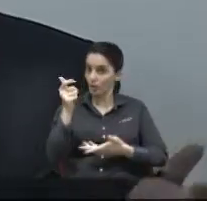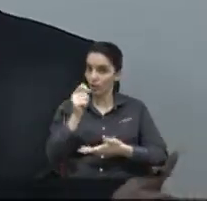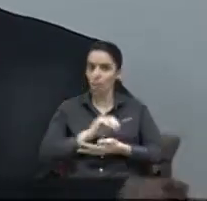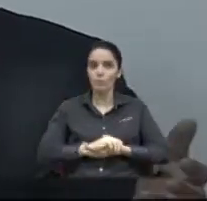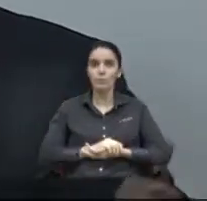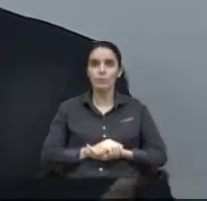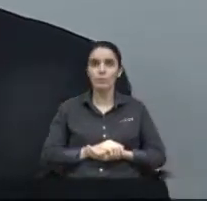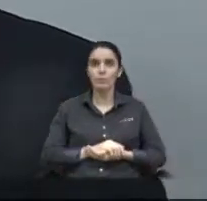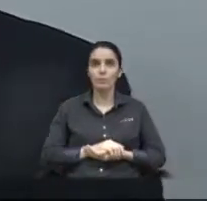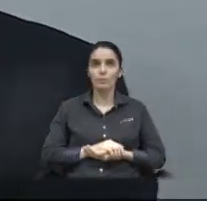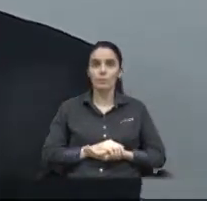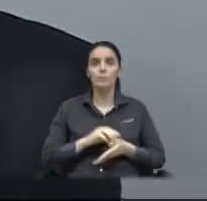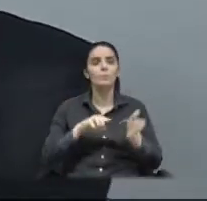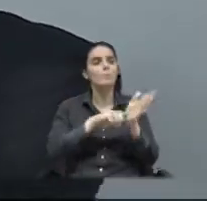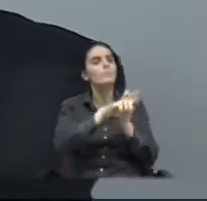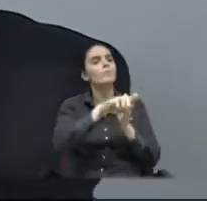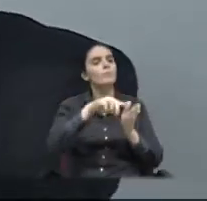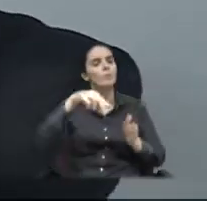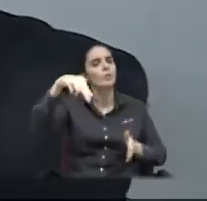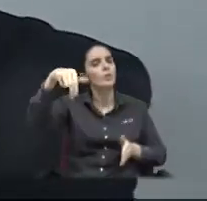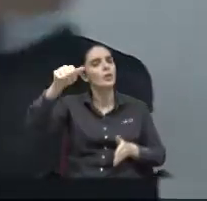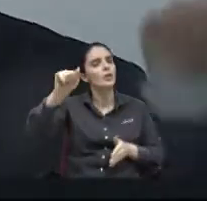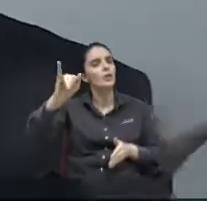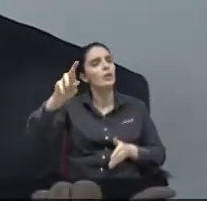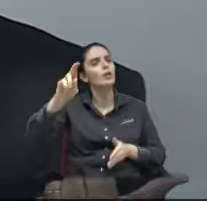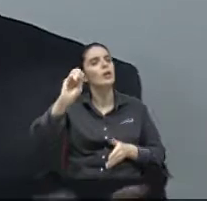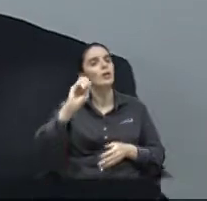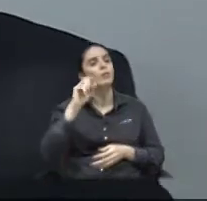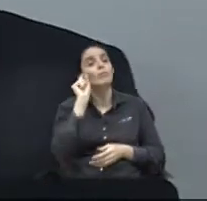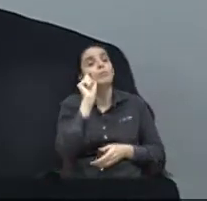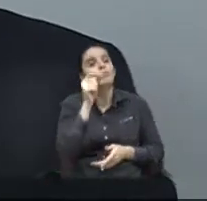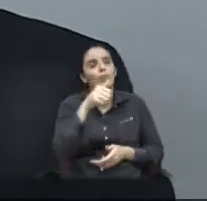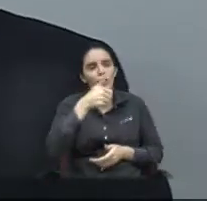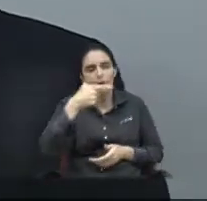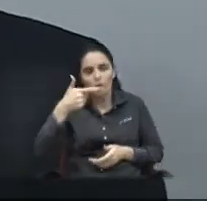Anaí, o que seria 12 anos sem ele?